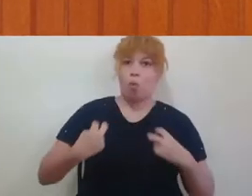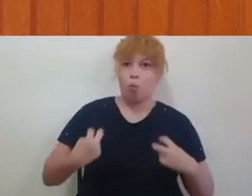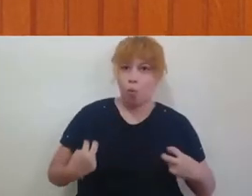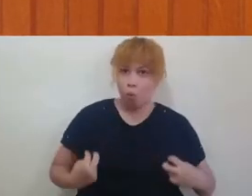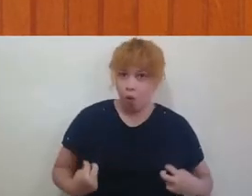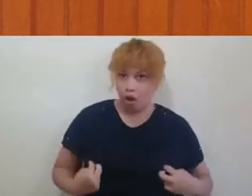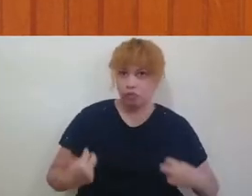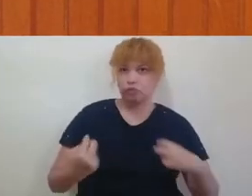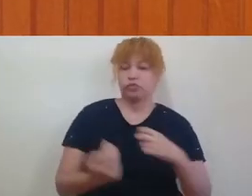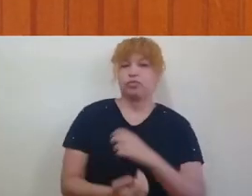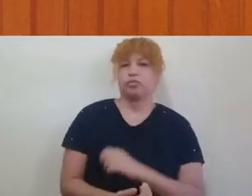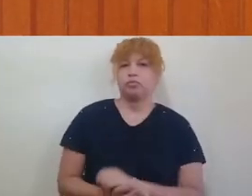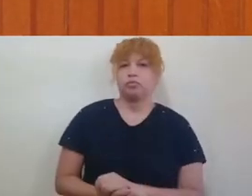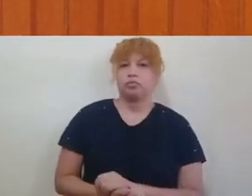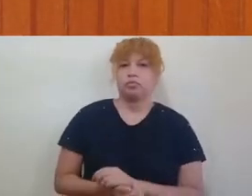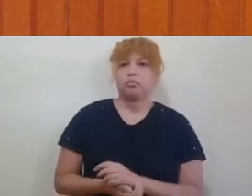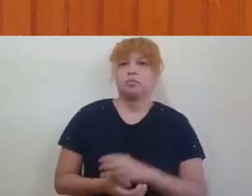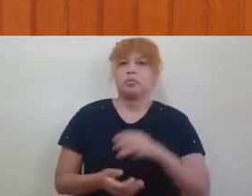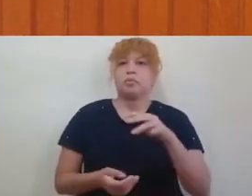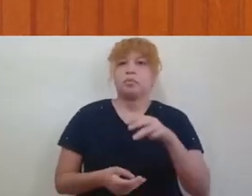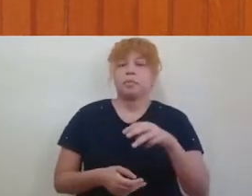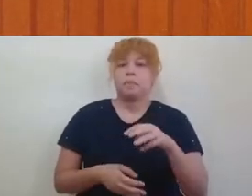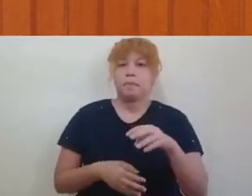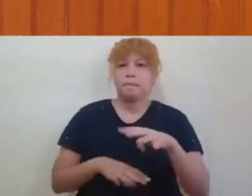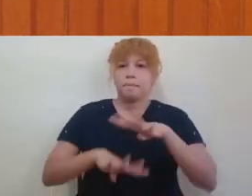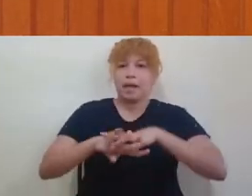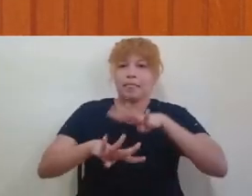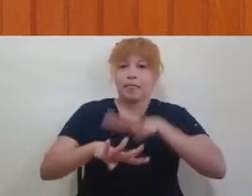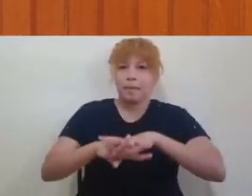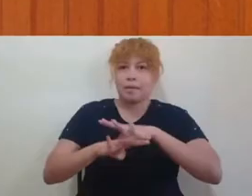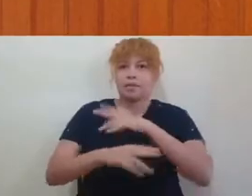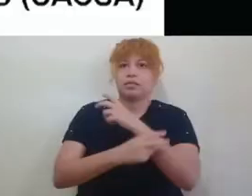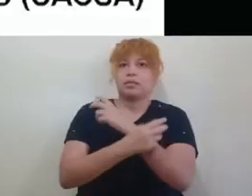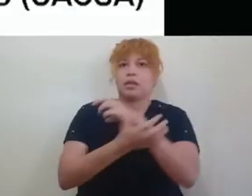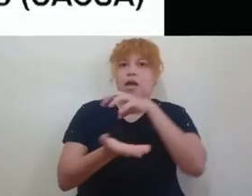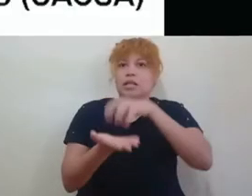departamentos acadêmicos da Universidade Federal Rural de Pernambuco.